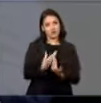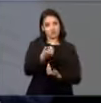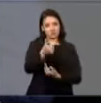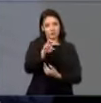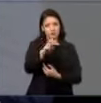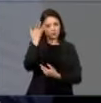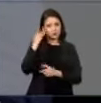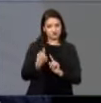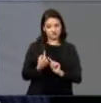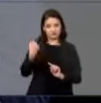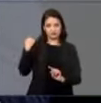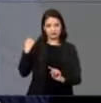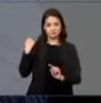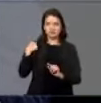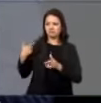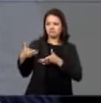nós